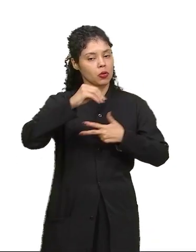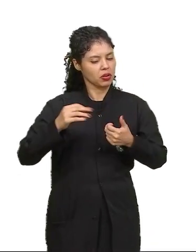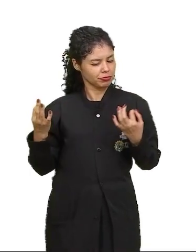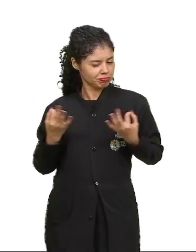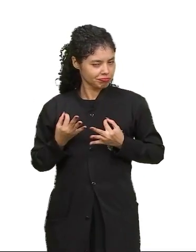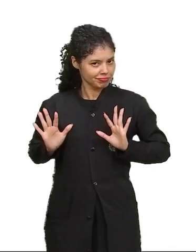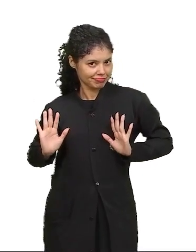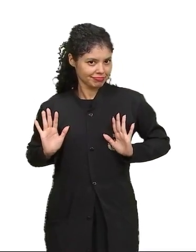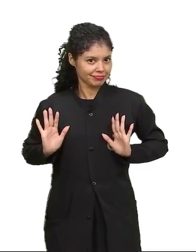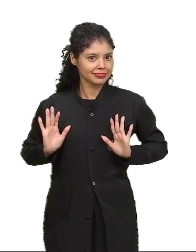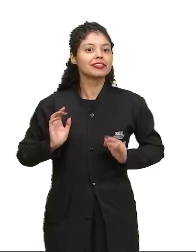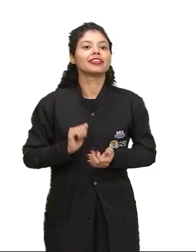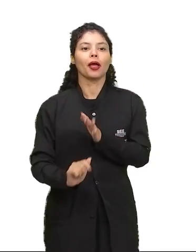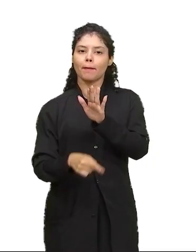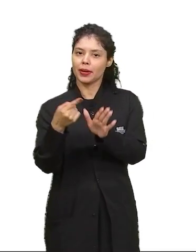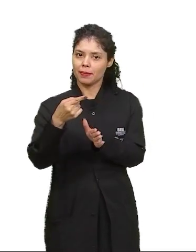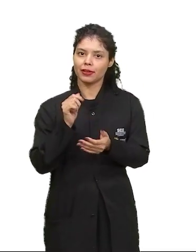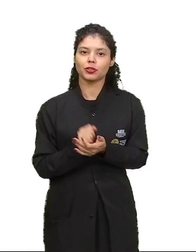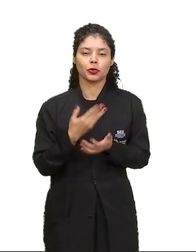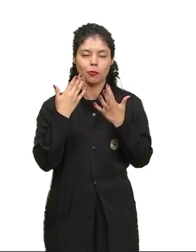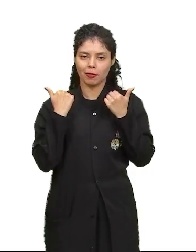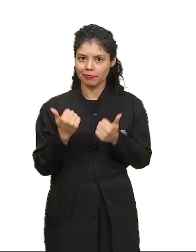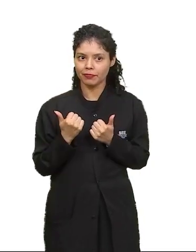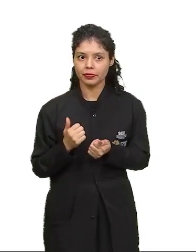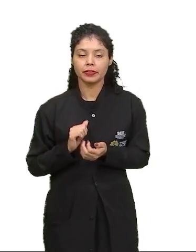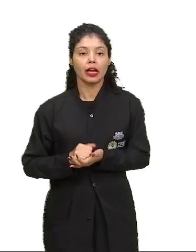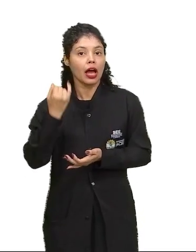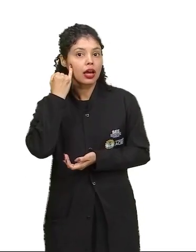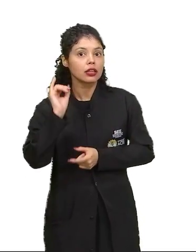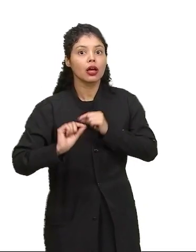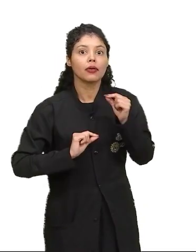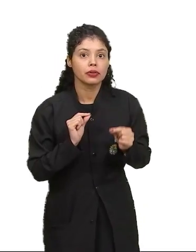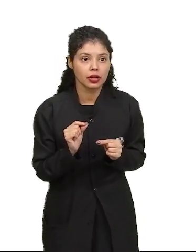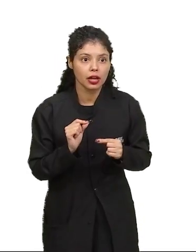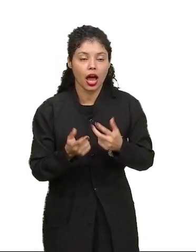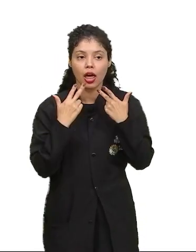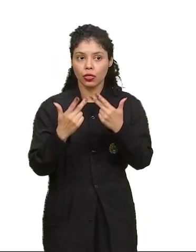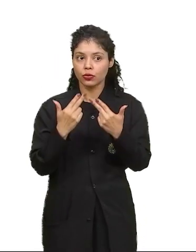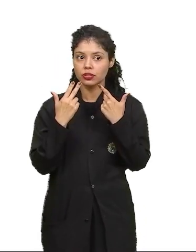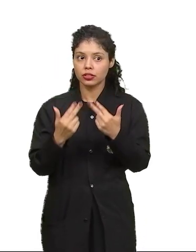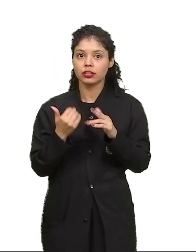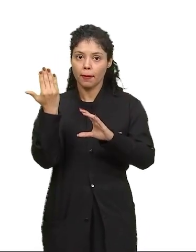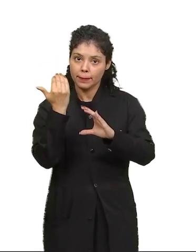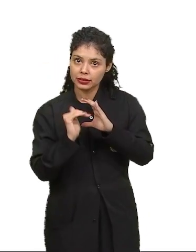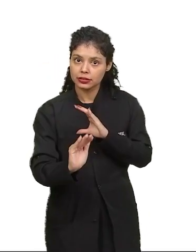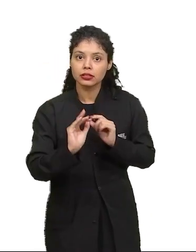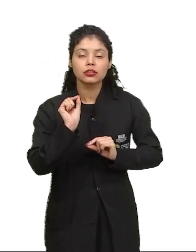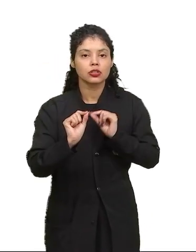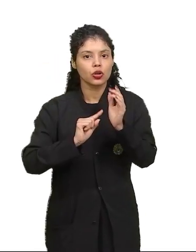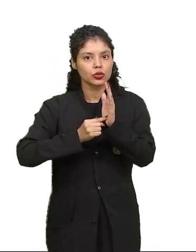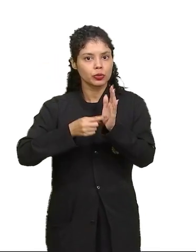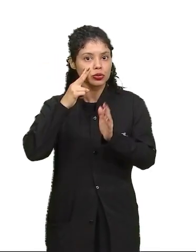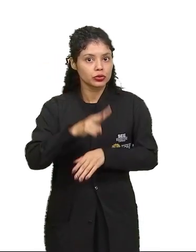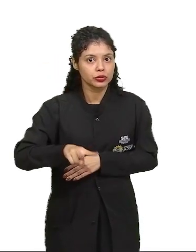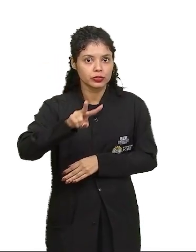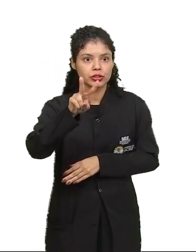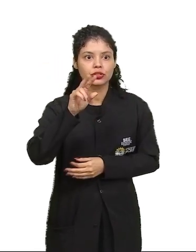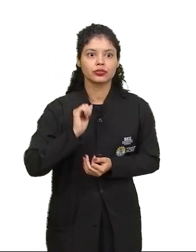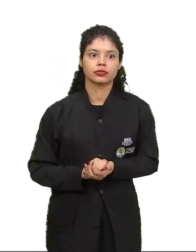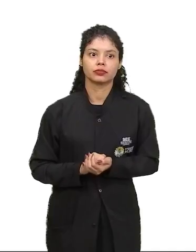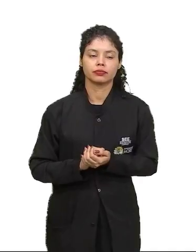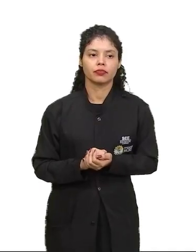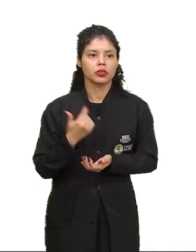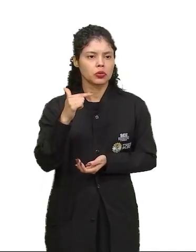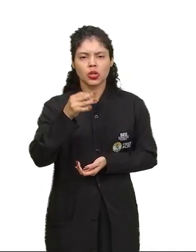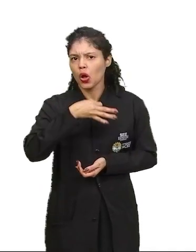chique, né? Esse ano a gente vai ser o primeiro se tudo der certo. Então a ideia é que a notícia está sendo passada de um ponto de vista imparcial. Não